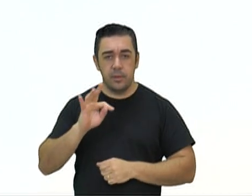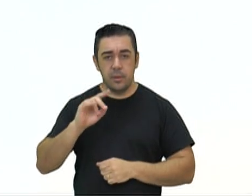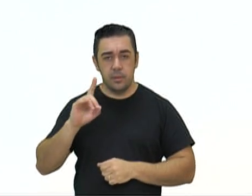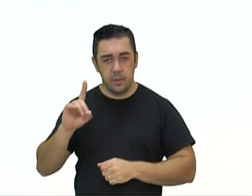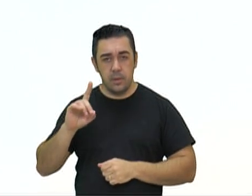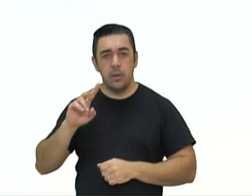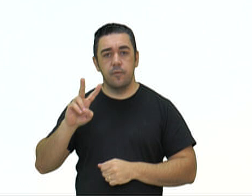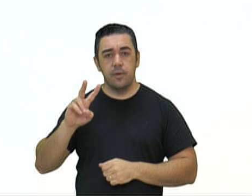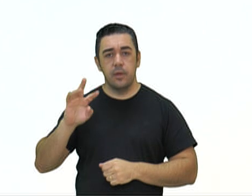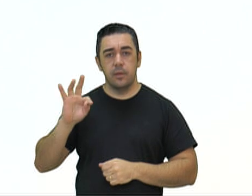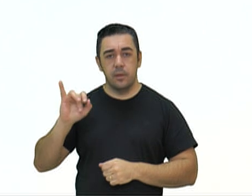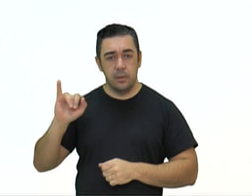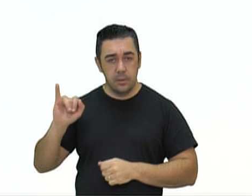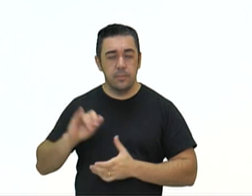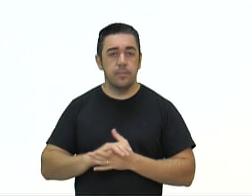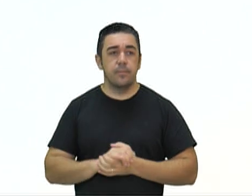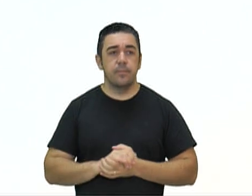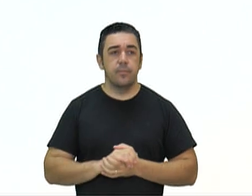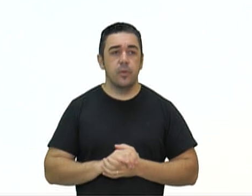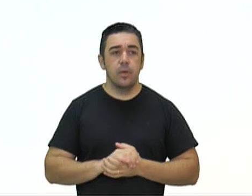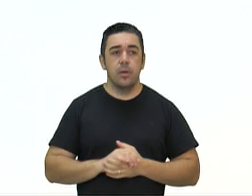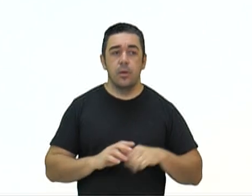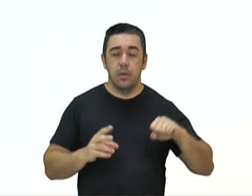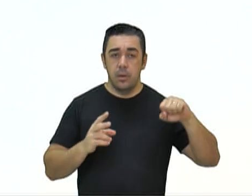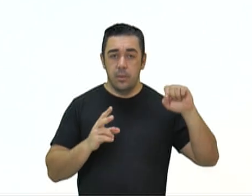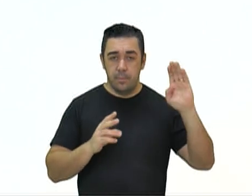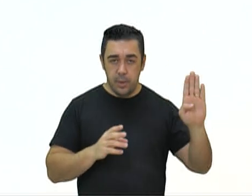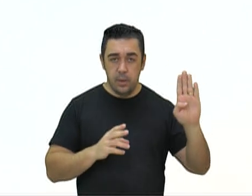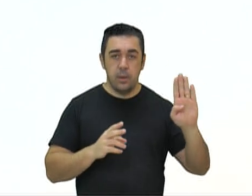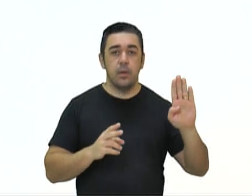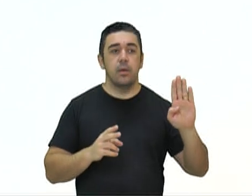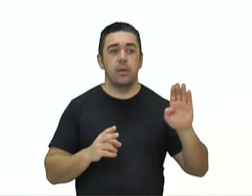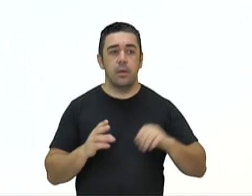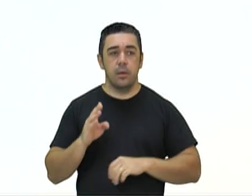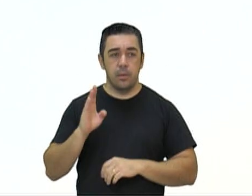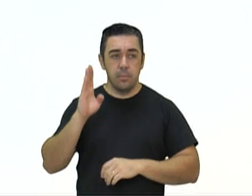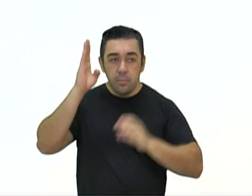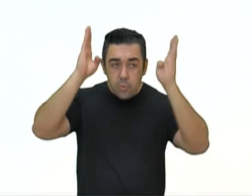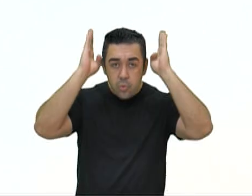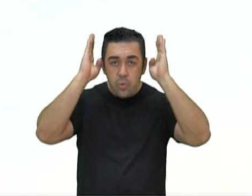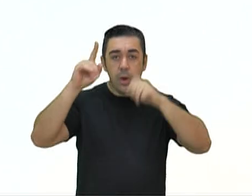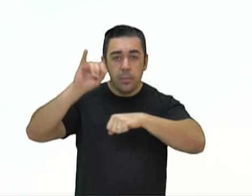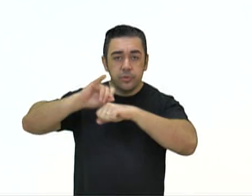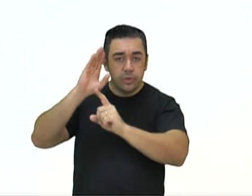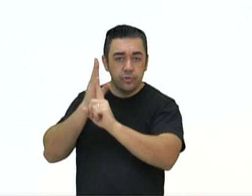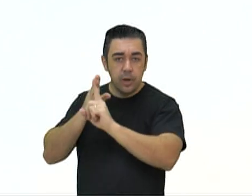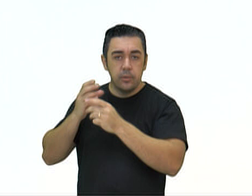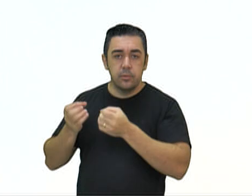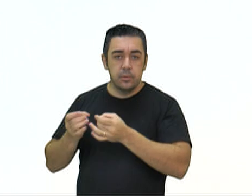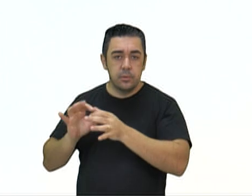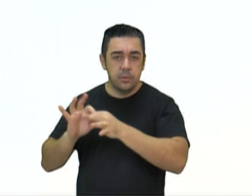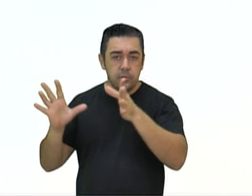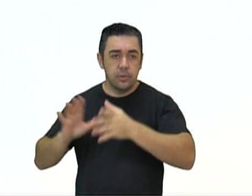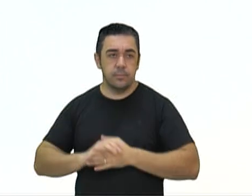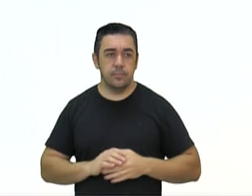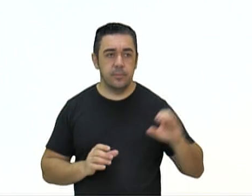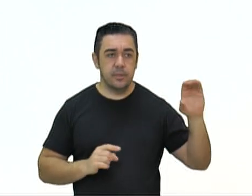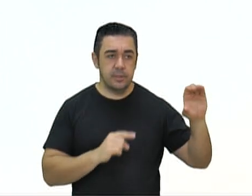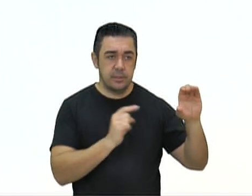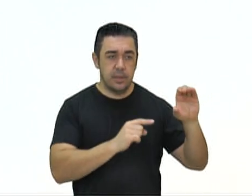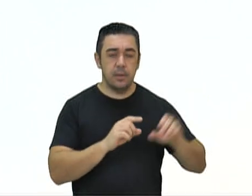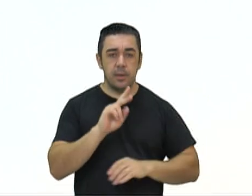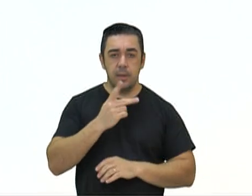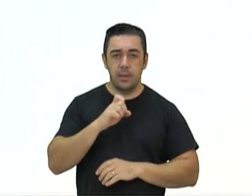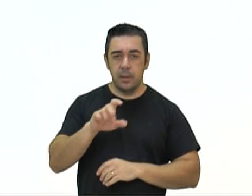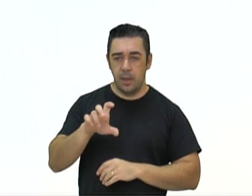VTI? B, o burro é objeto direto do verbo deixar? C, lhe se refere